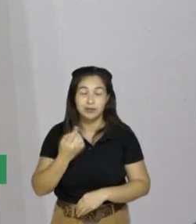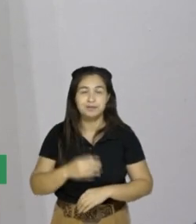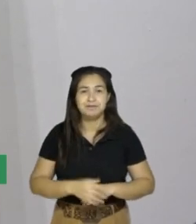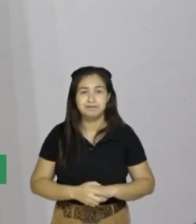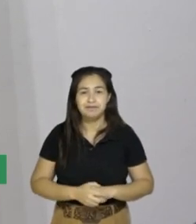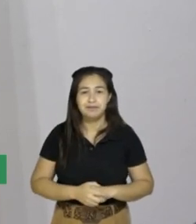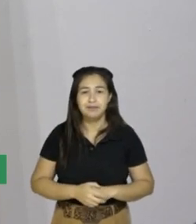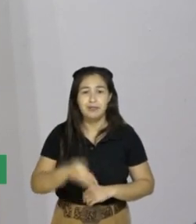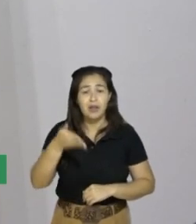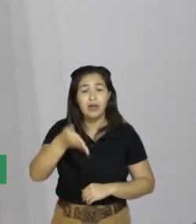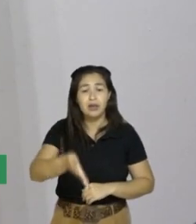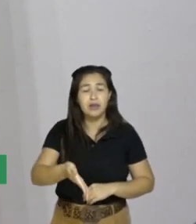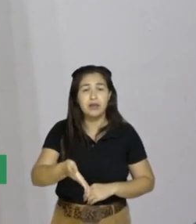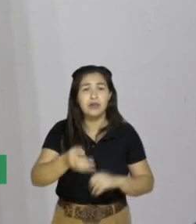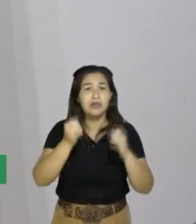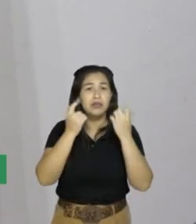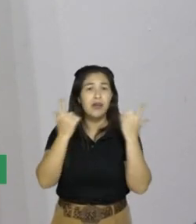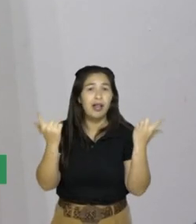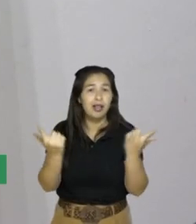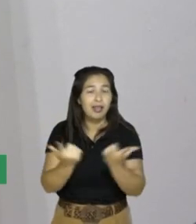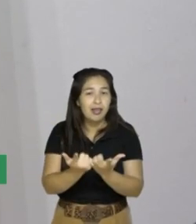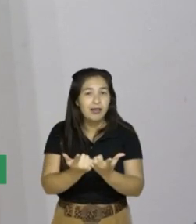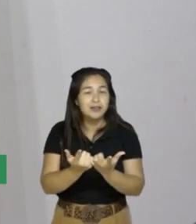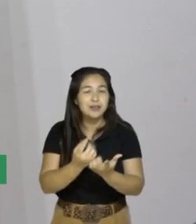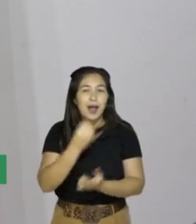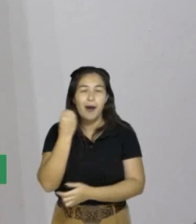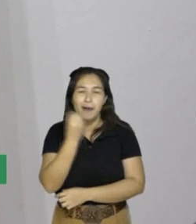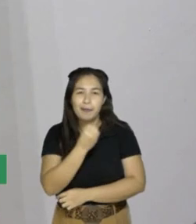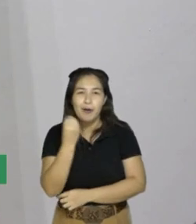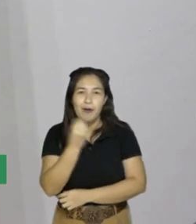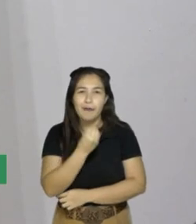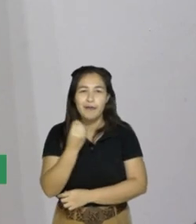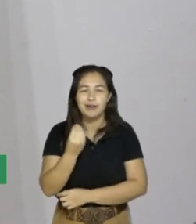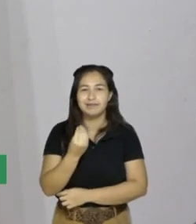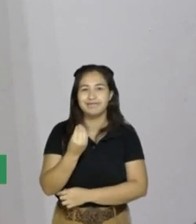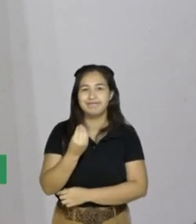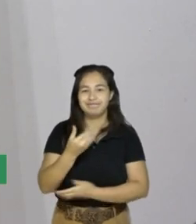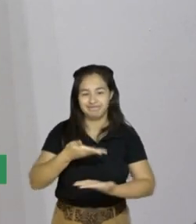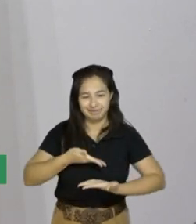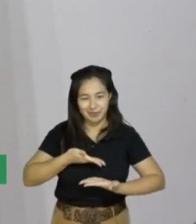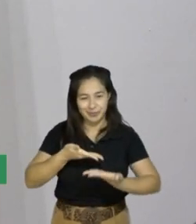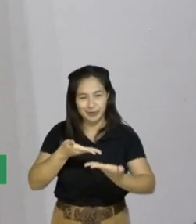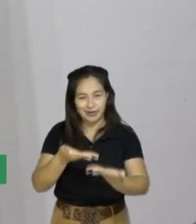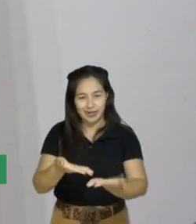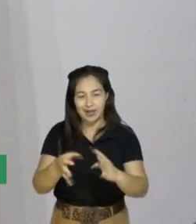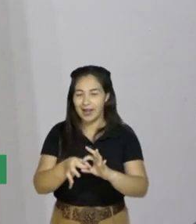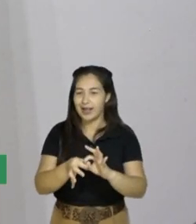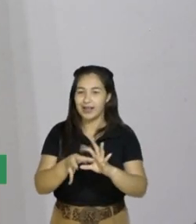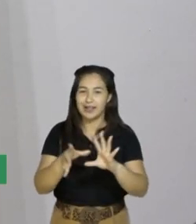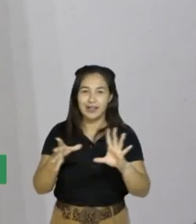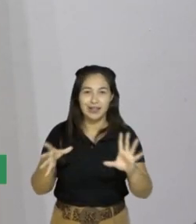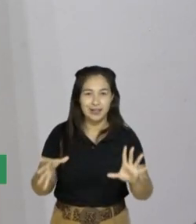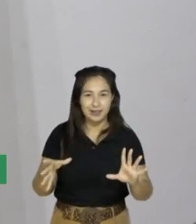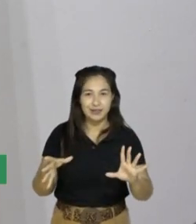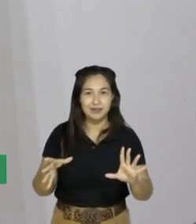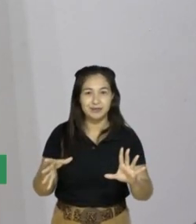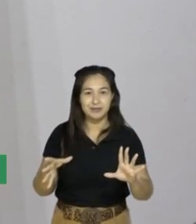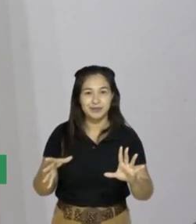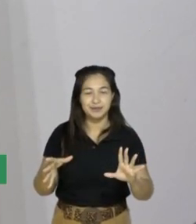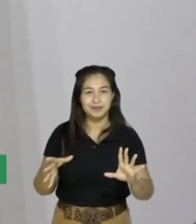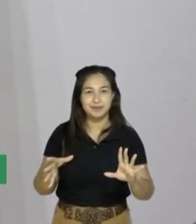na leste aproveitando o espaço da Tribuna Livre para